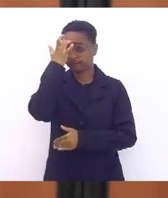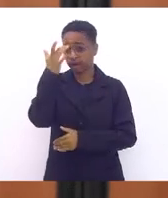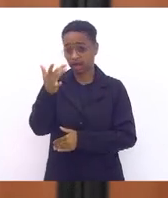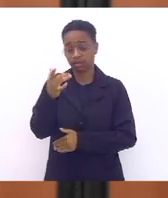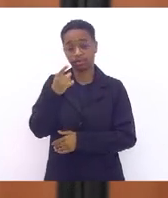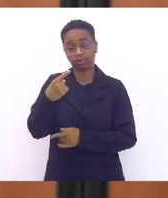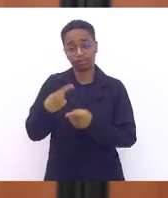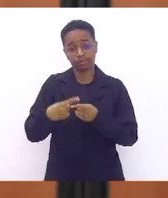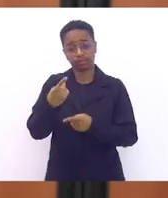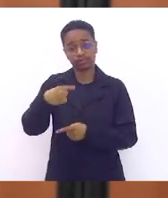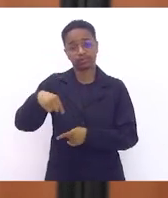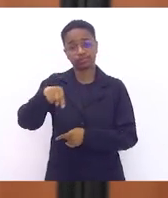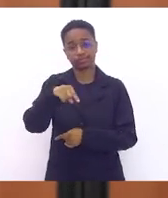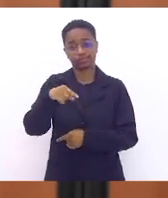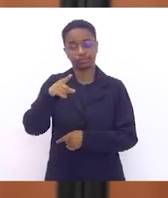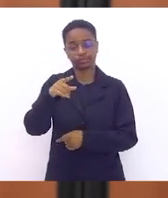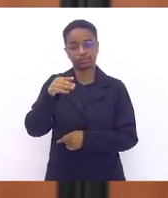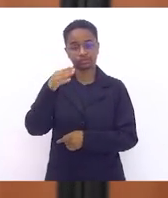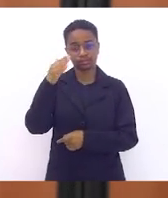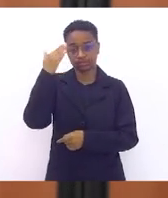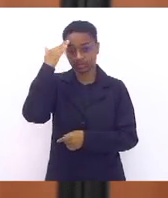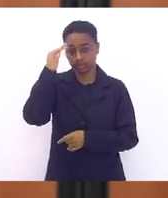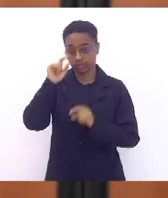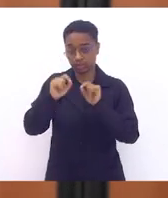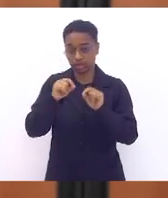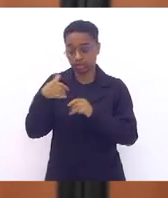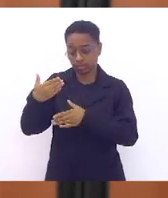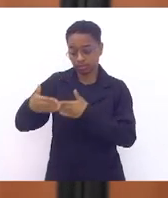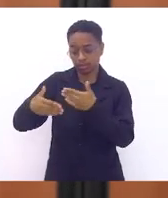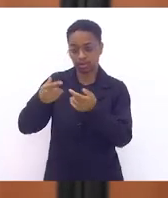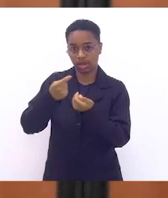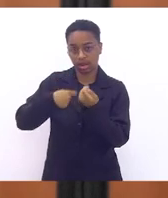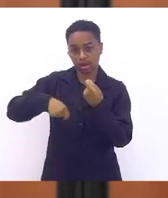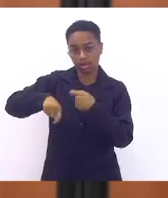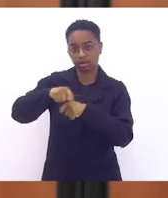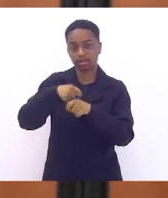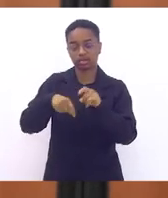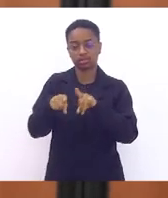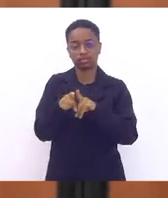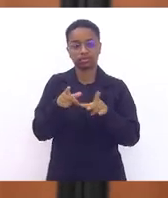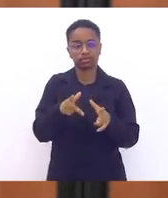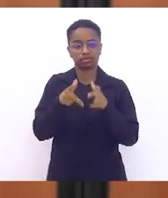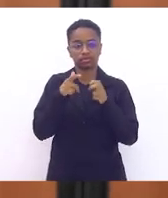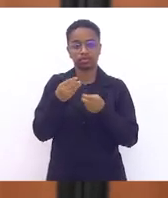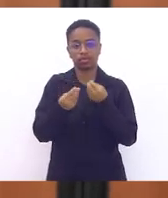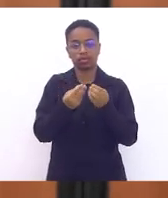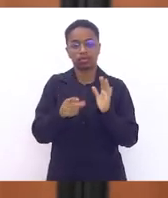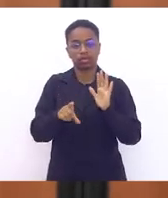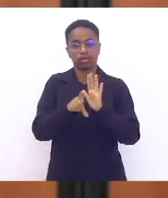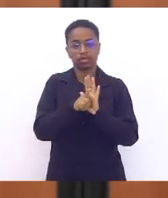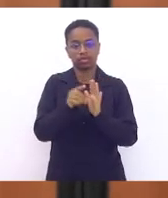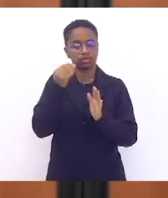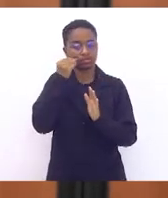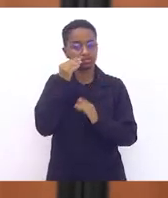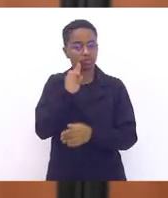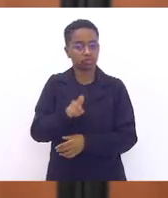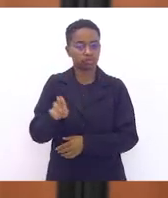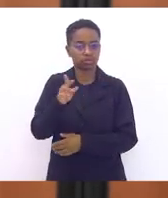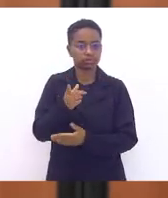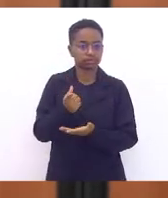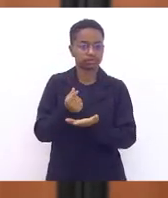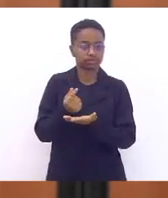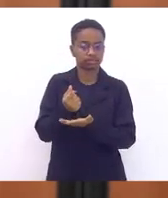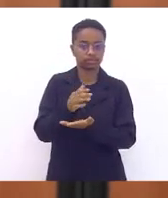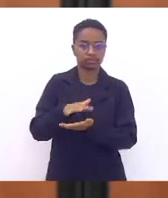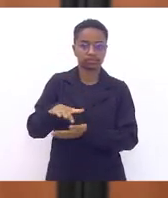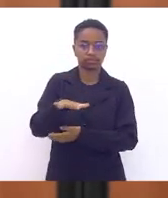entendem que os procedimentos administrativos, considerando a legislação, para a aplicação dos recursos, se for contar,